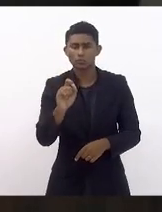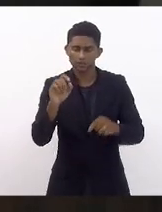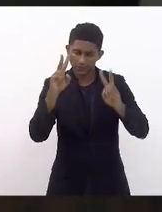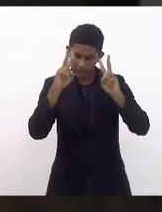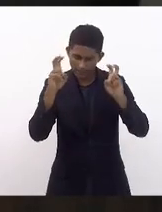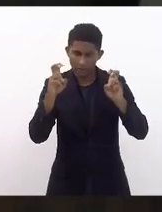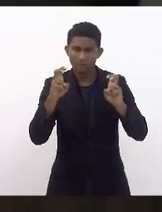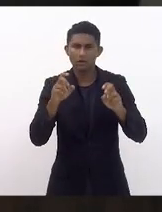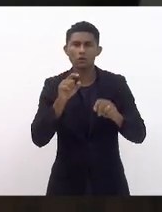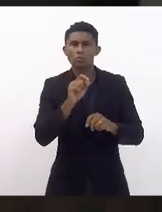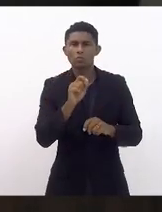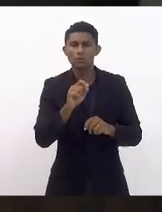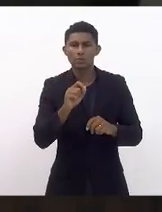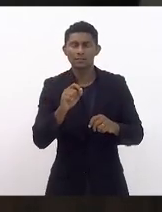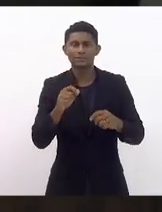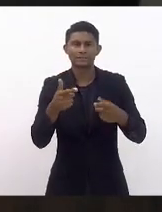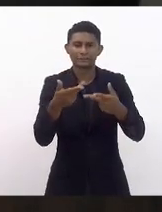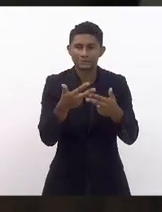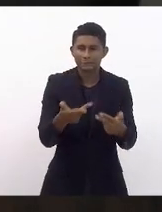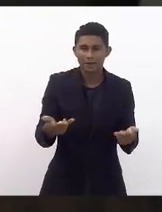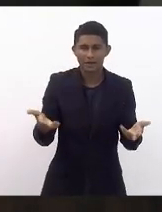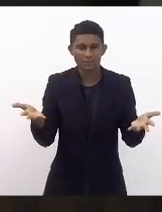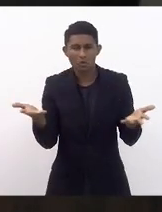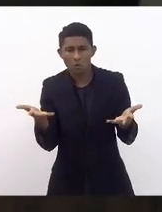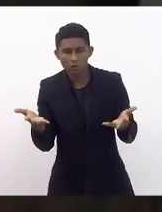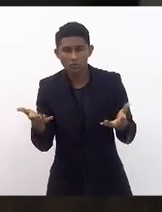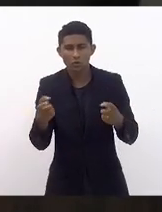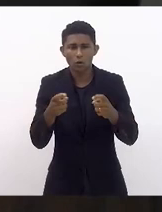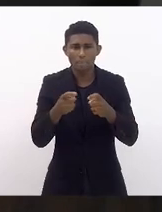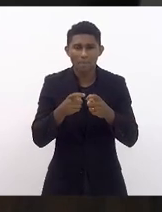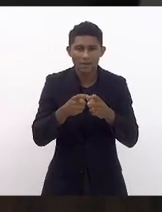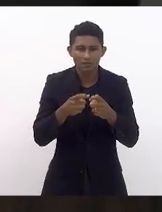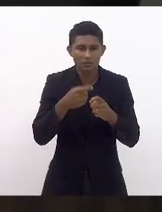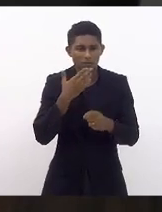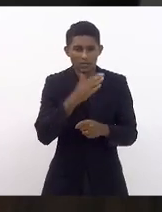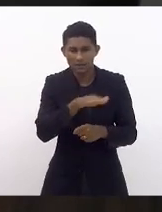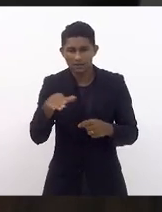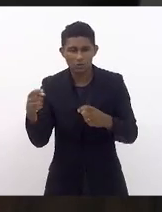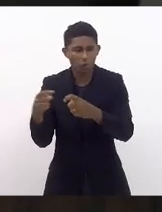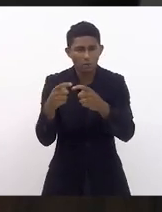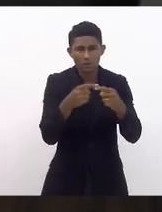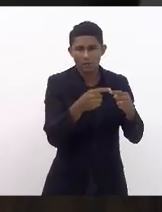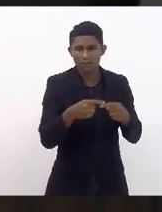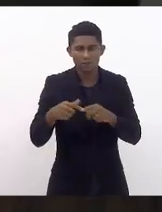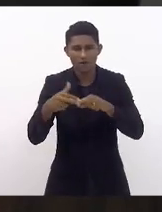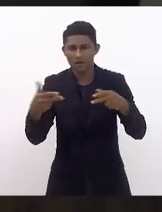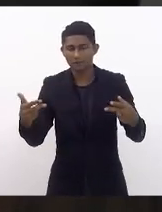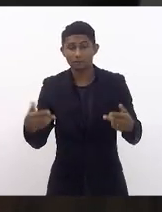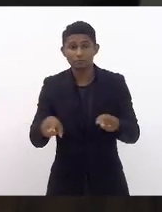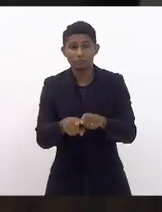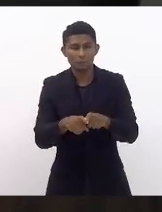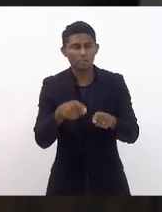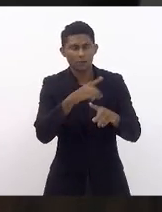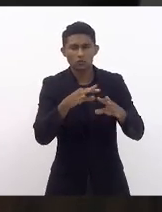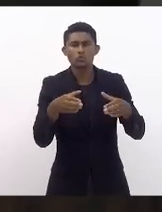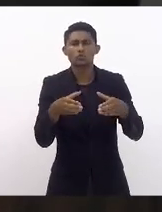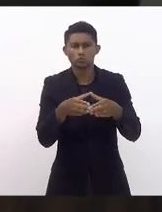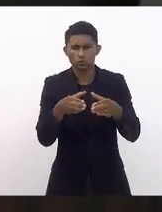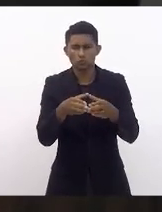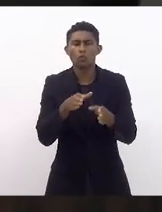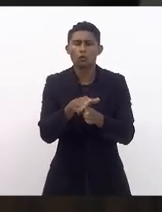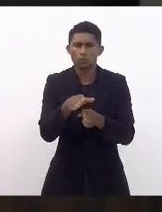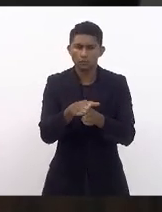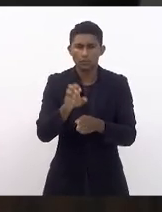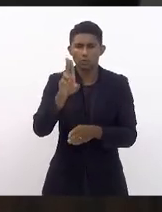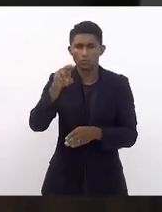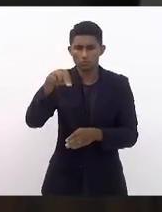oficial Aspectos Atuais em Pediatria e membro do Conselho da Unimed. Recebeu homenagem feita pela